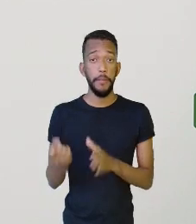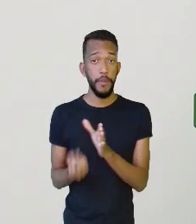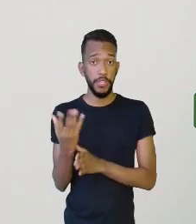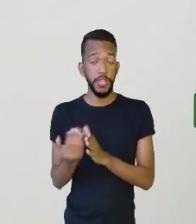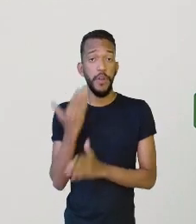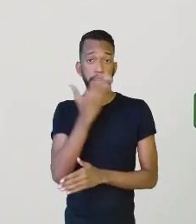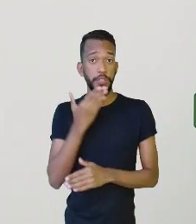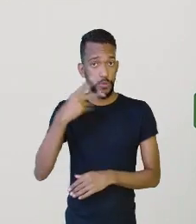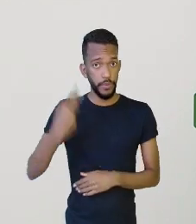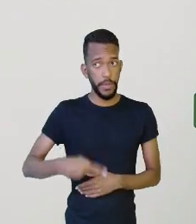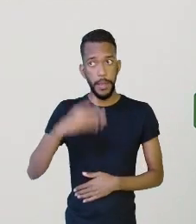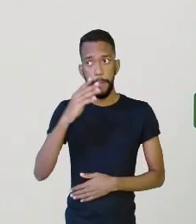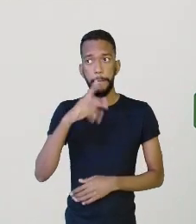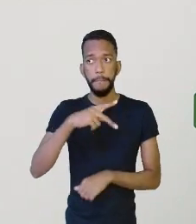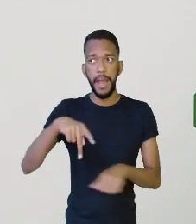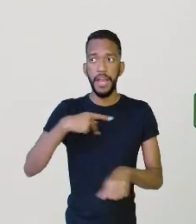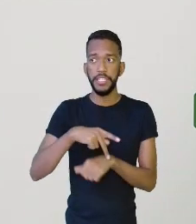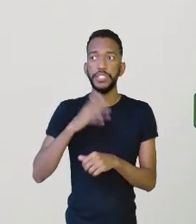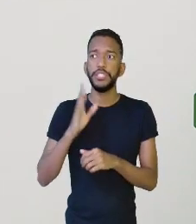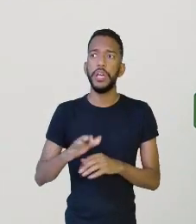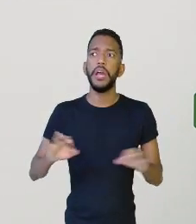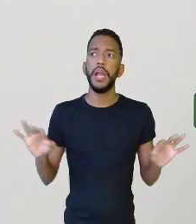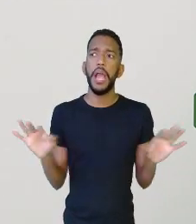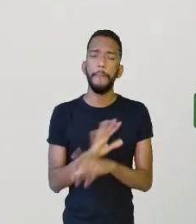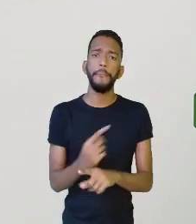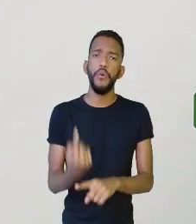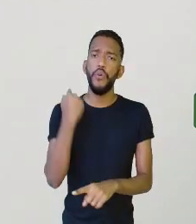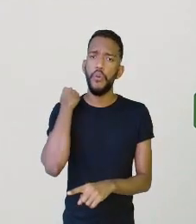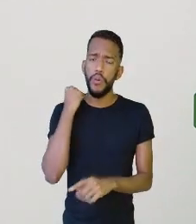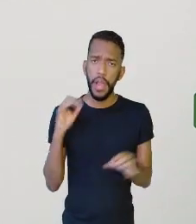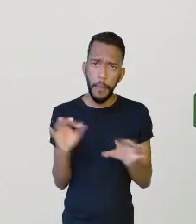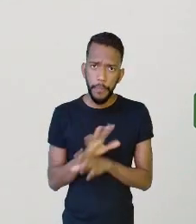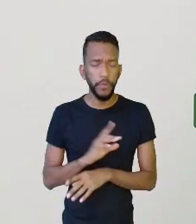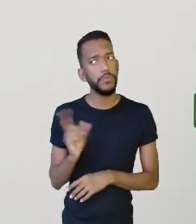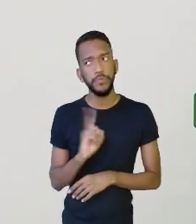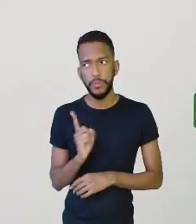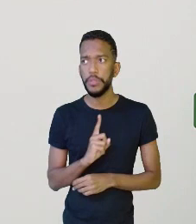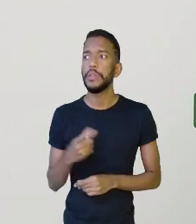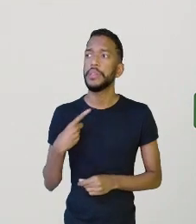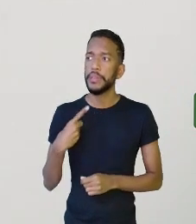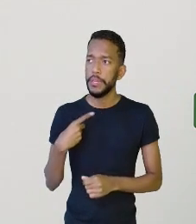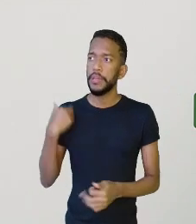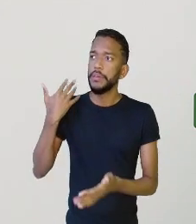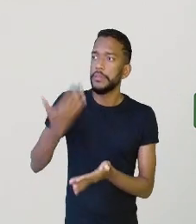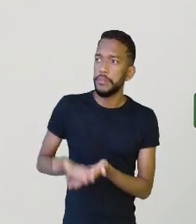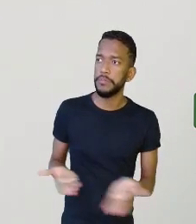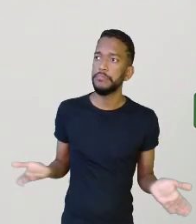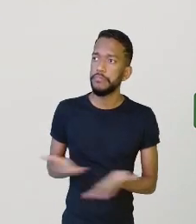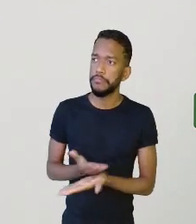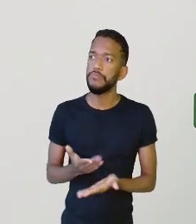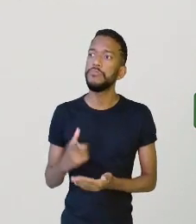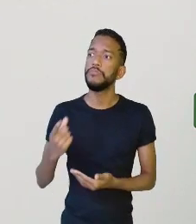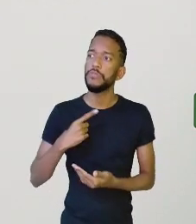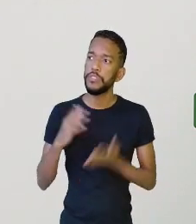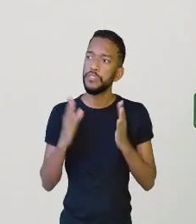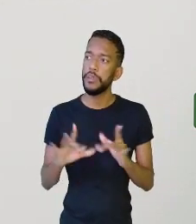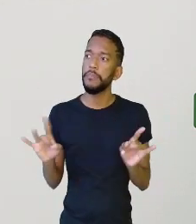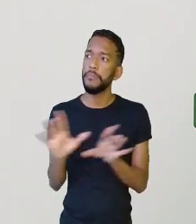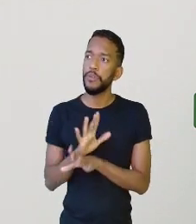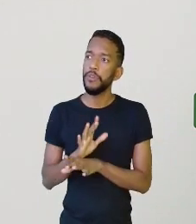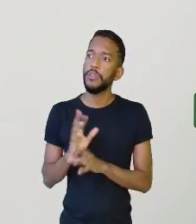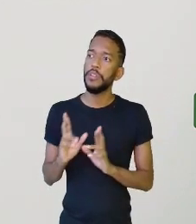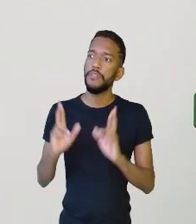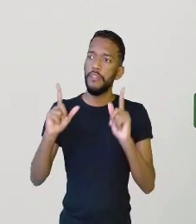no nosso país não acabou naquele período. Ela se configura de uma maneira